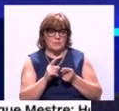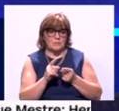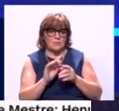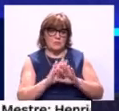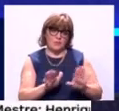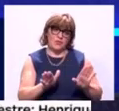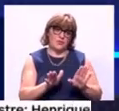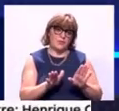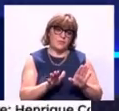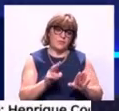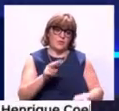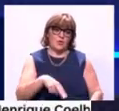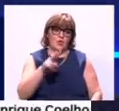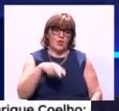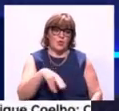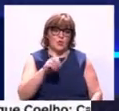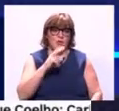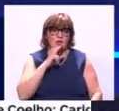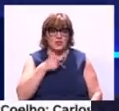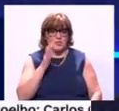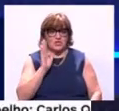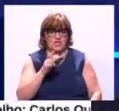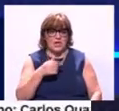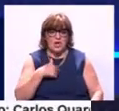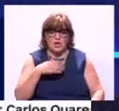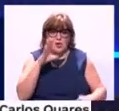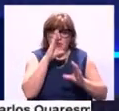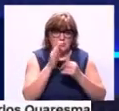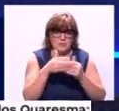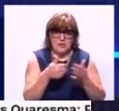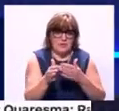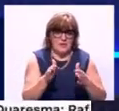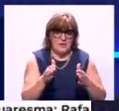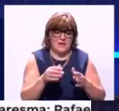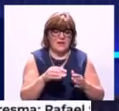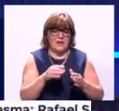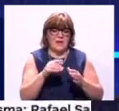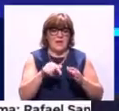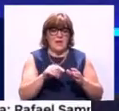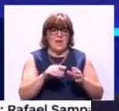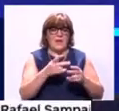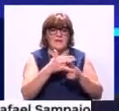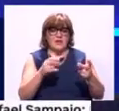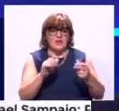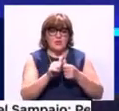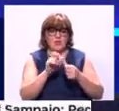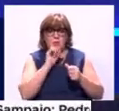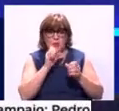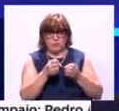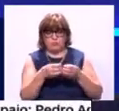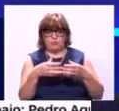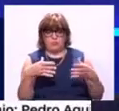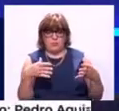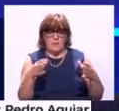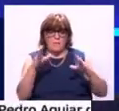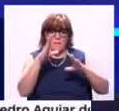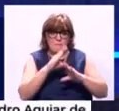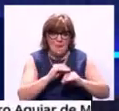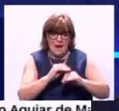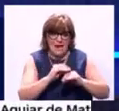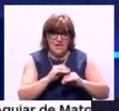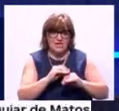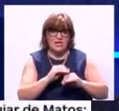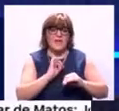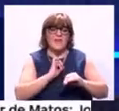Pronto? Nuno, o que é que... Já me deu a resposta. Não, eu não sei. As modalidades só podem crescer... Portanto, mais modalidades, assim,